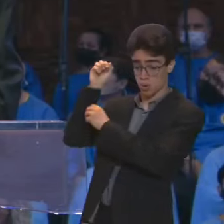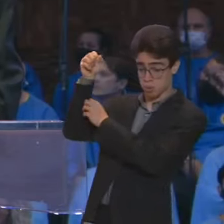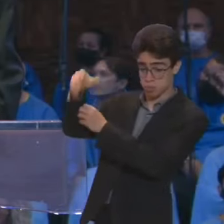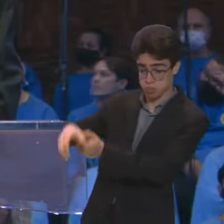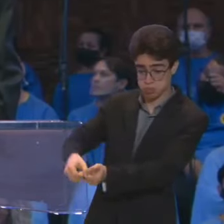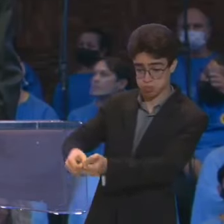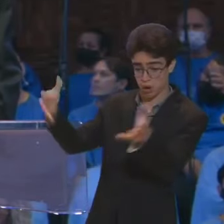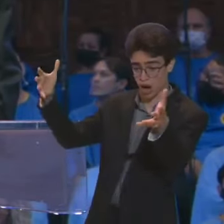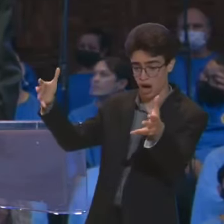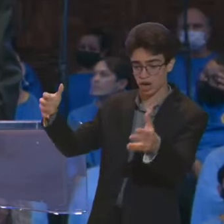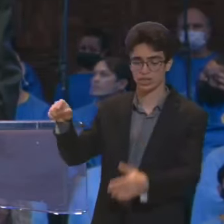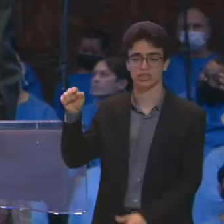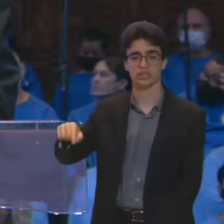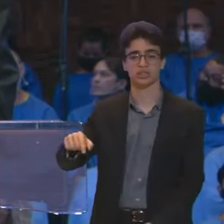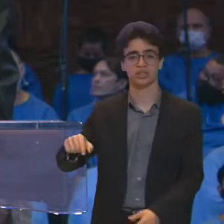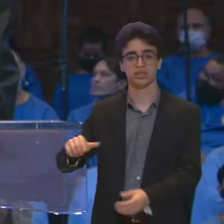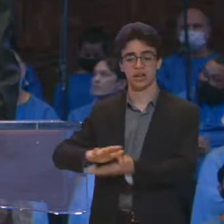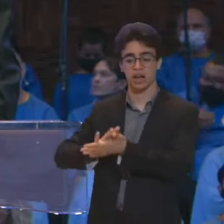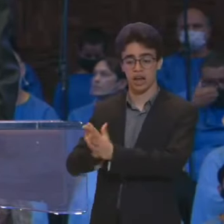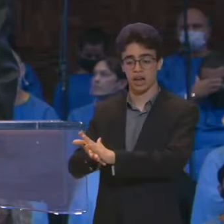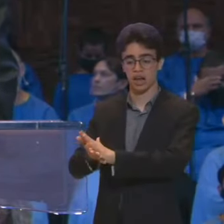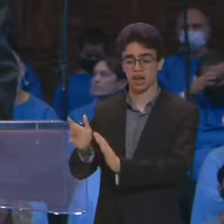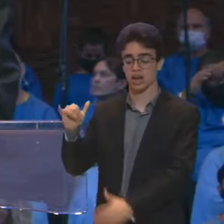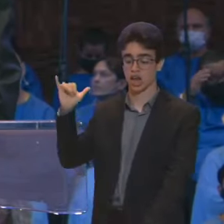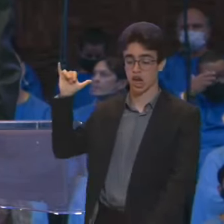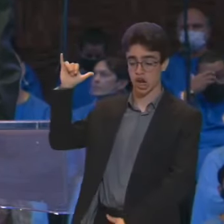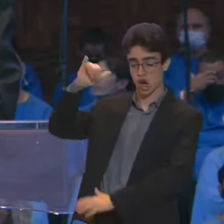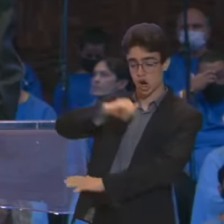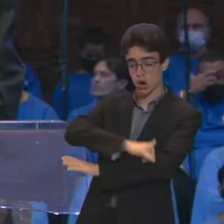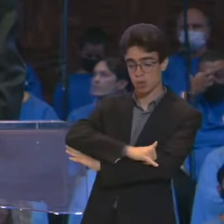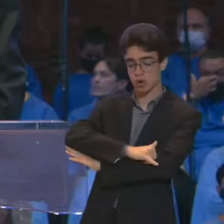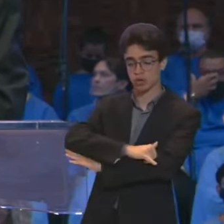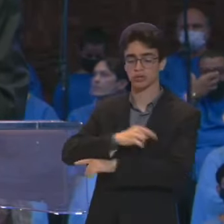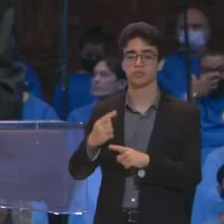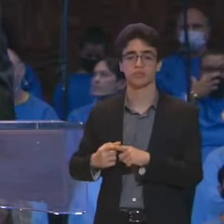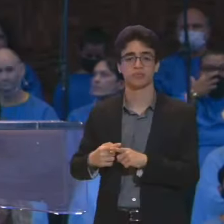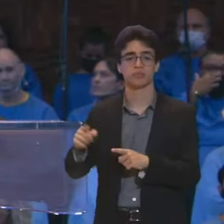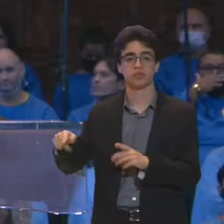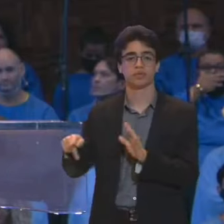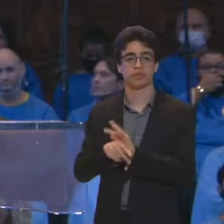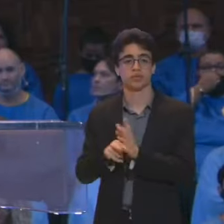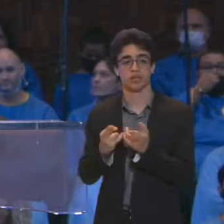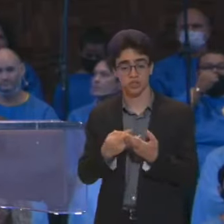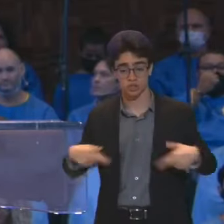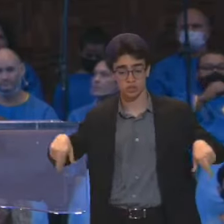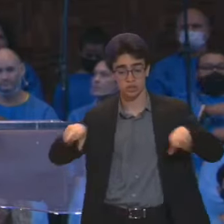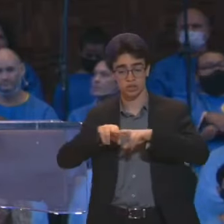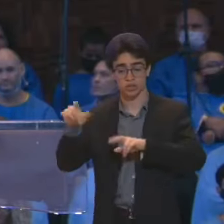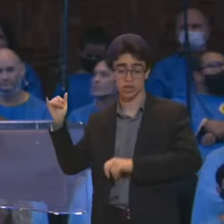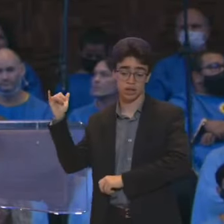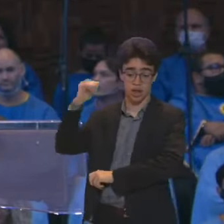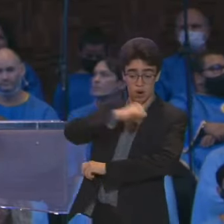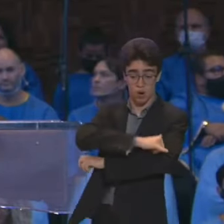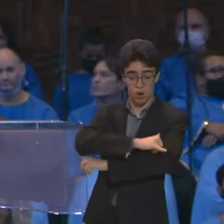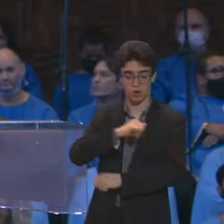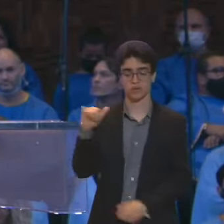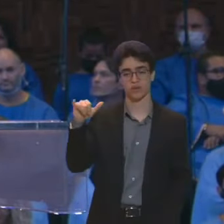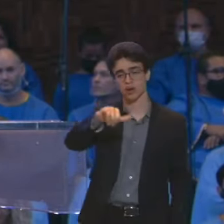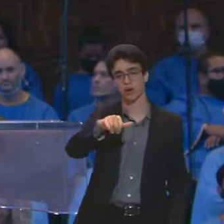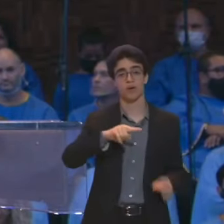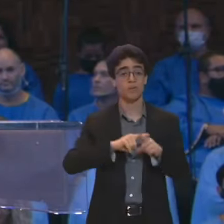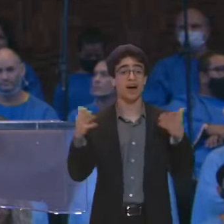destruir o aeroporto com a oficina de restauração de aviões. Mas não, esta vez